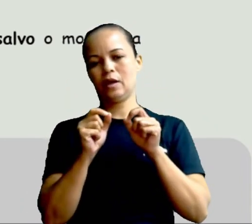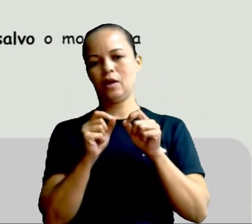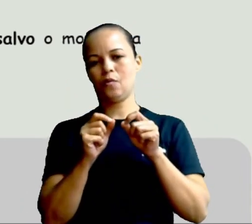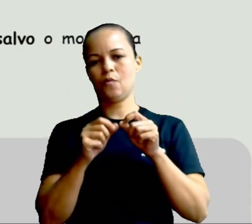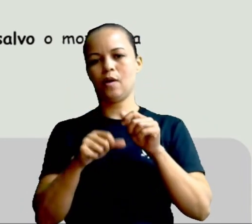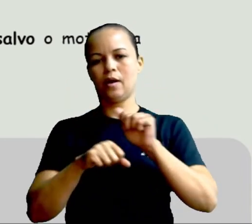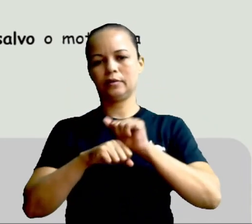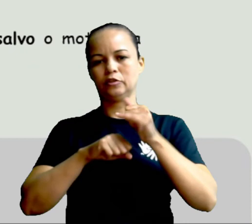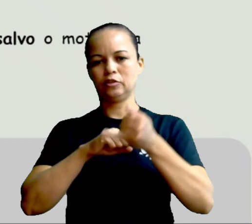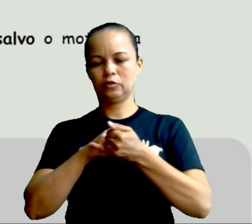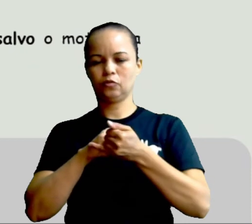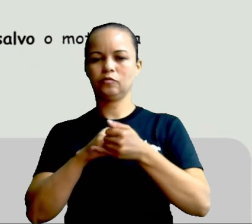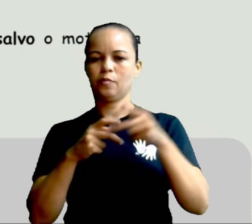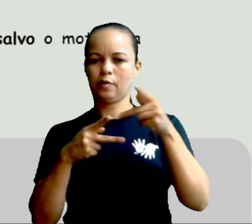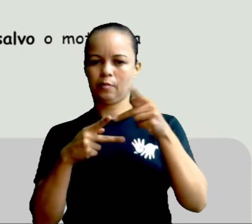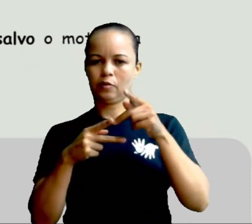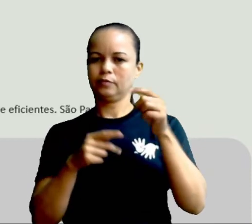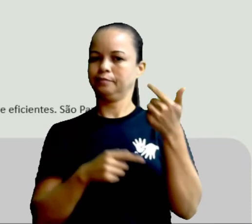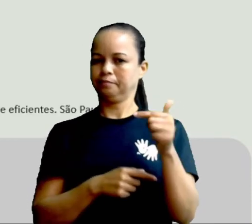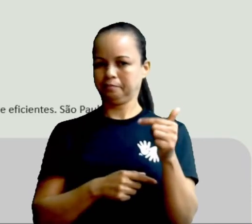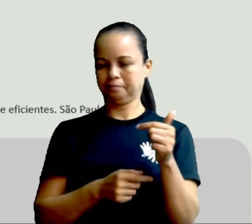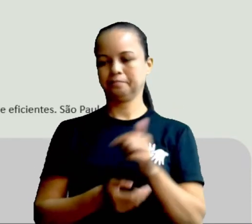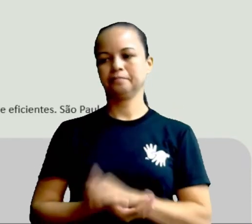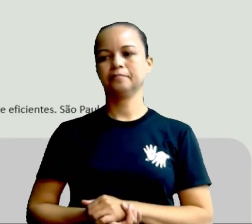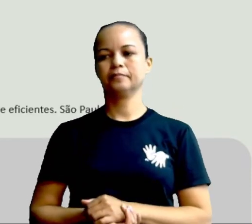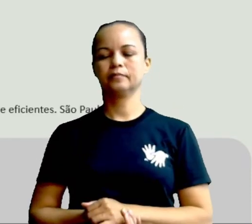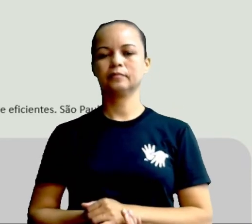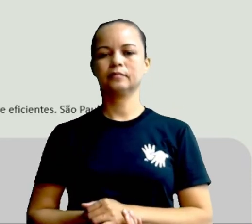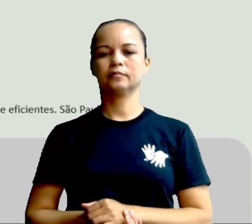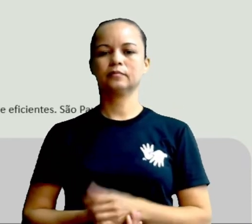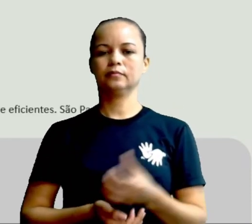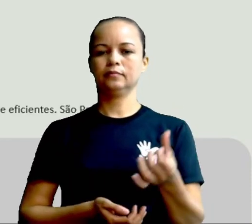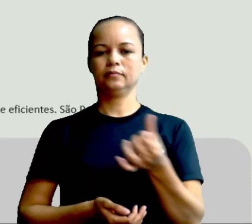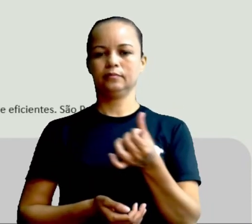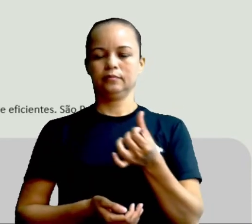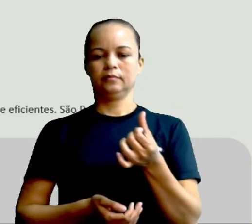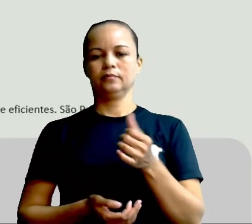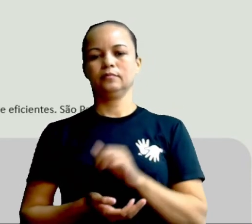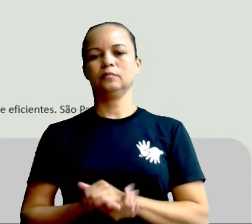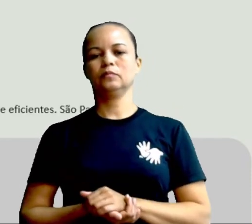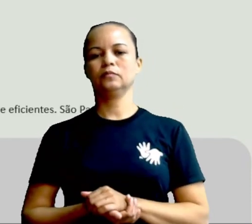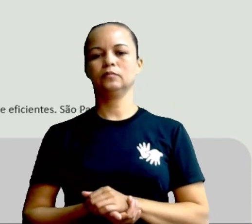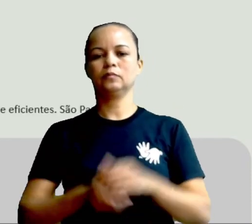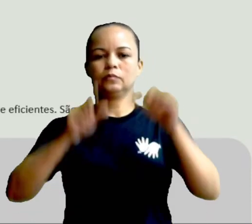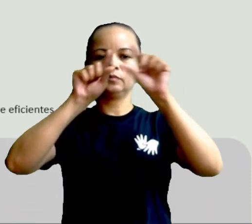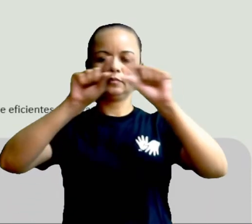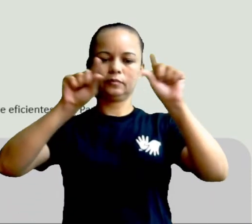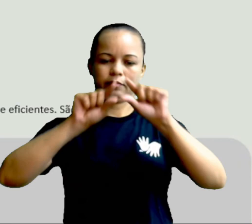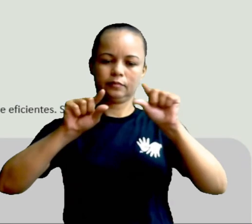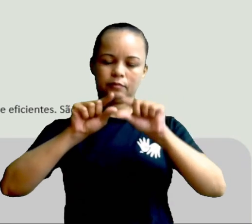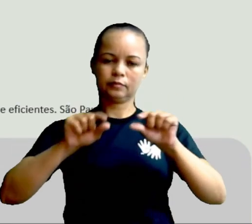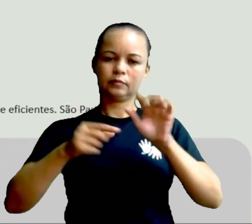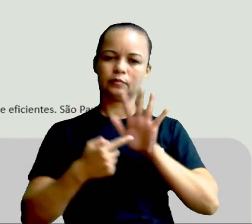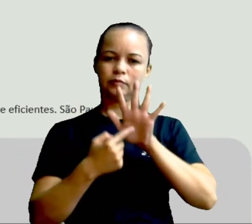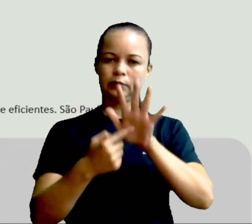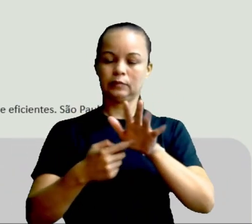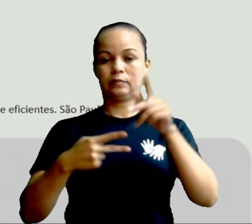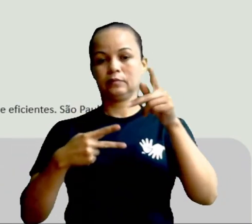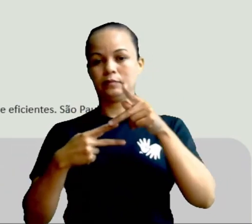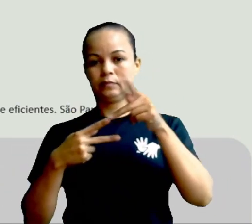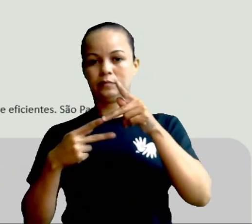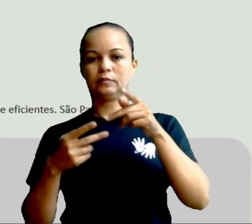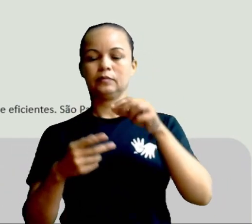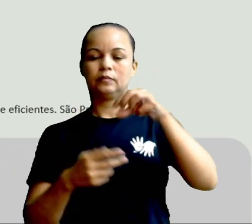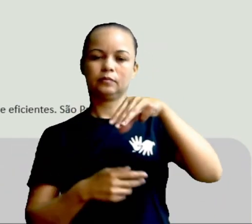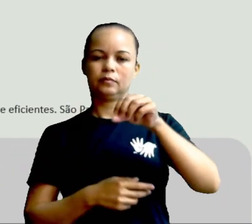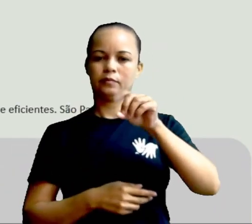não uma preposição. Muito bem. Sexta questão. Todas as orações abaixo representam uma preposição